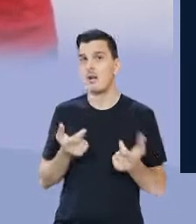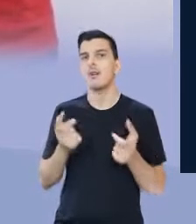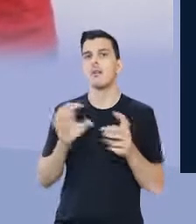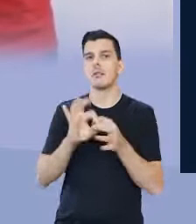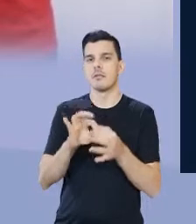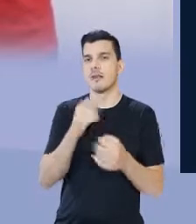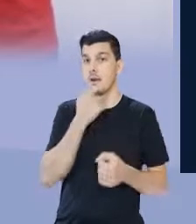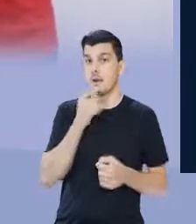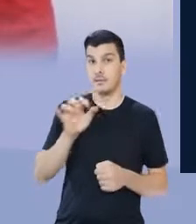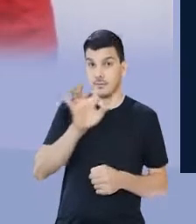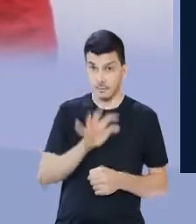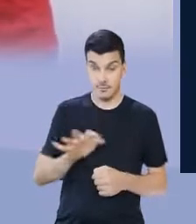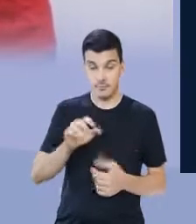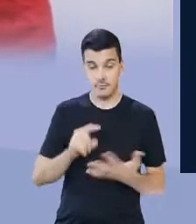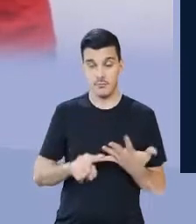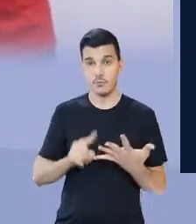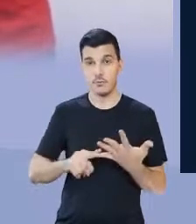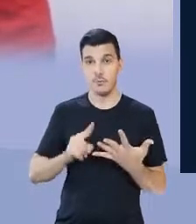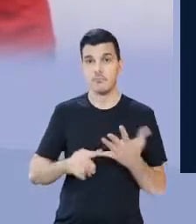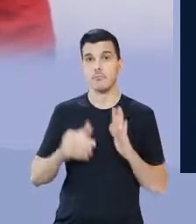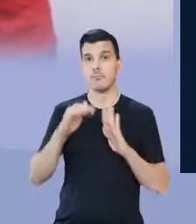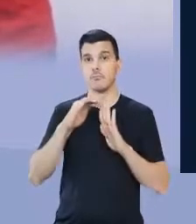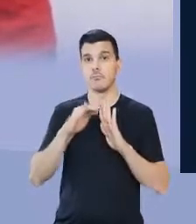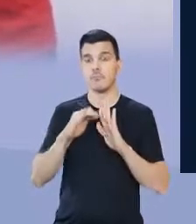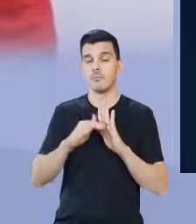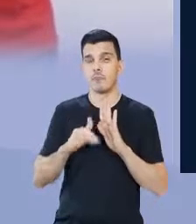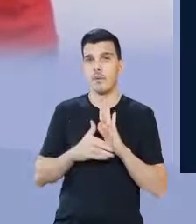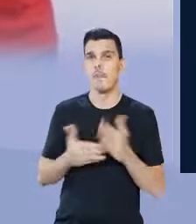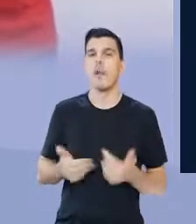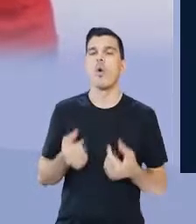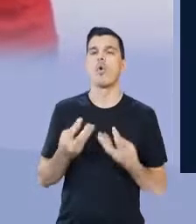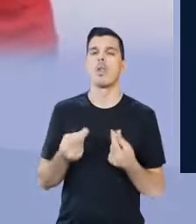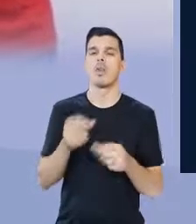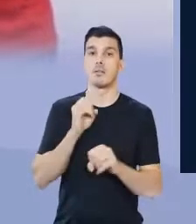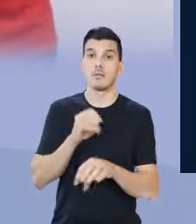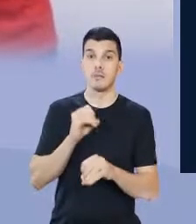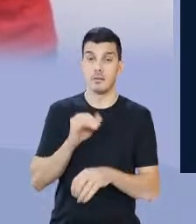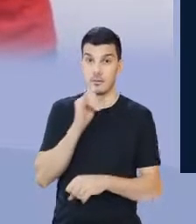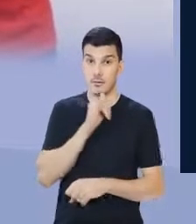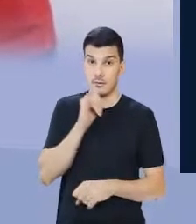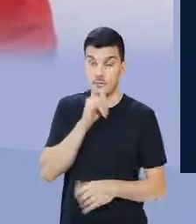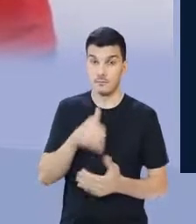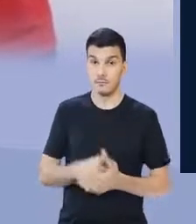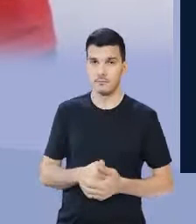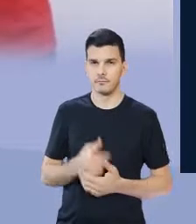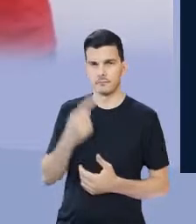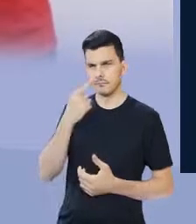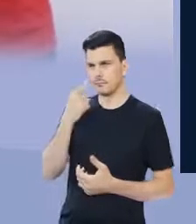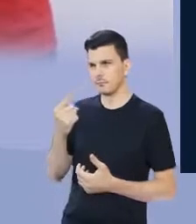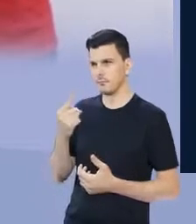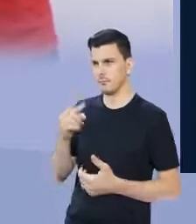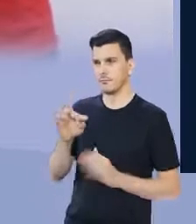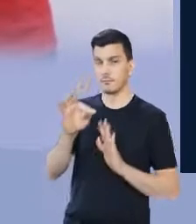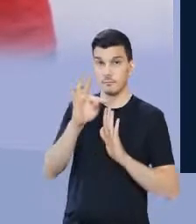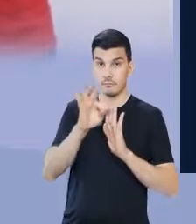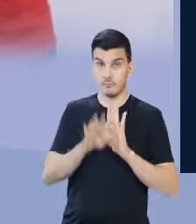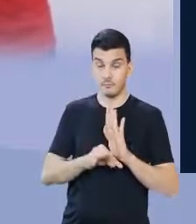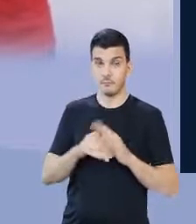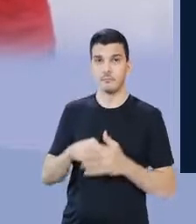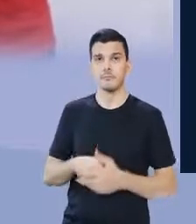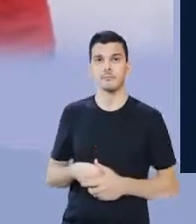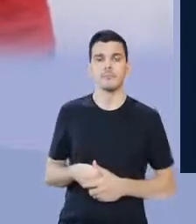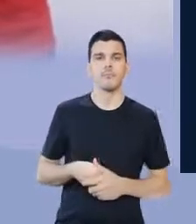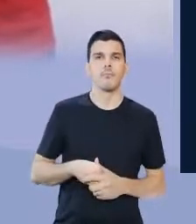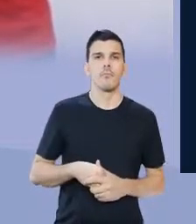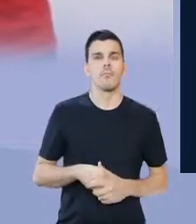Ou estabelecer metas para melhorar a qualidade do ensino de italiano? Vamos olhar rápido aqui no texto. Quando a gente passa o olho no texto, já